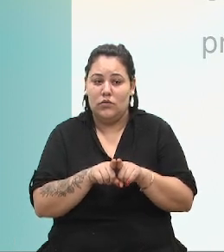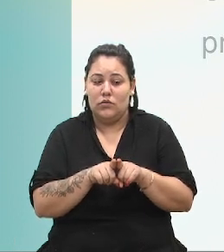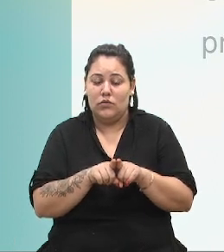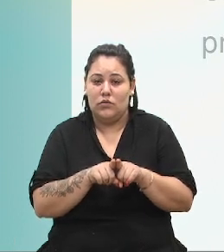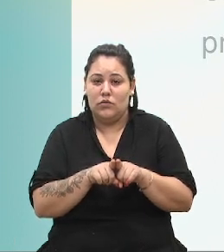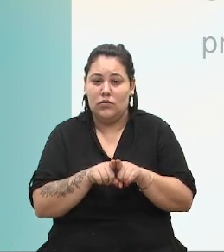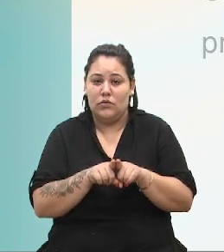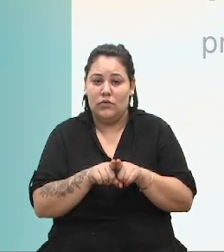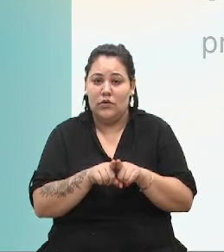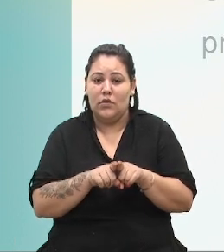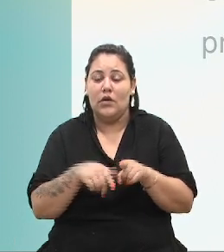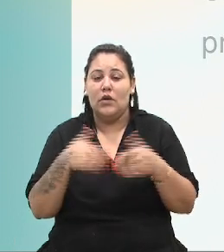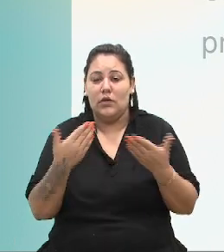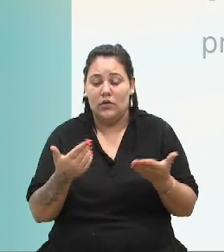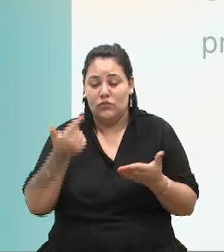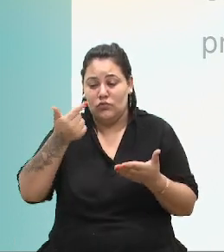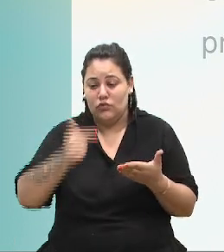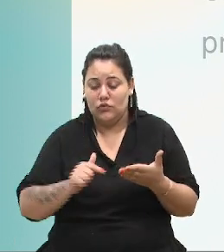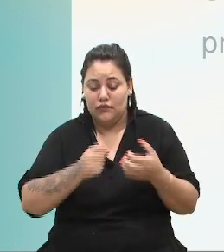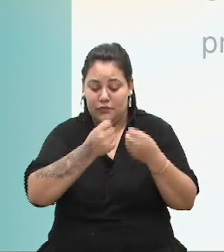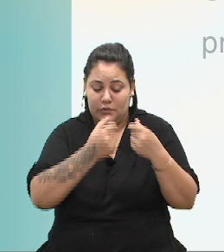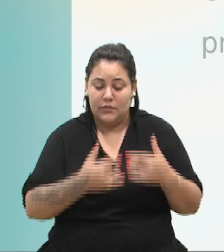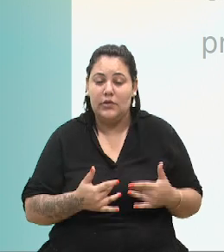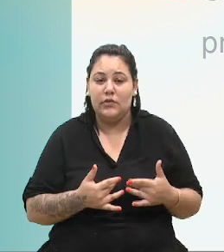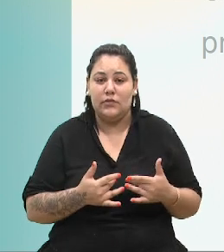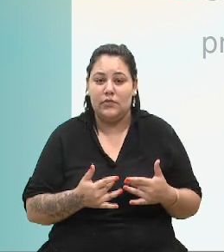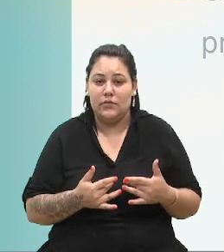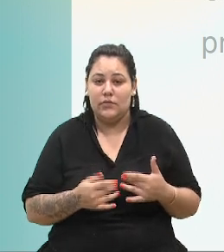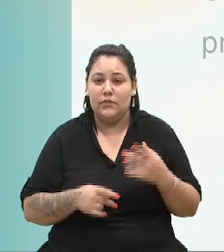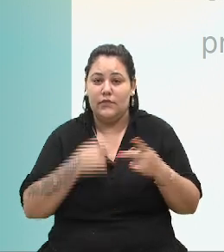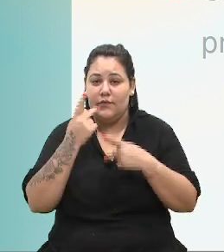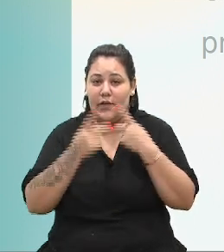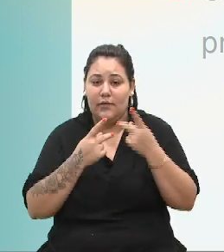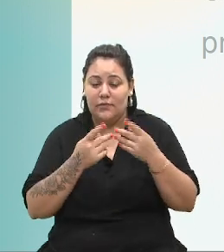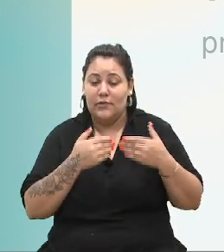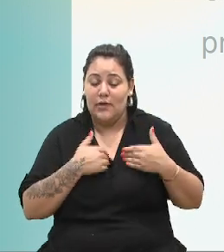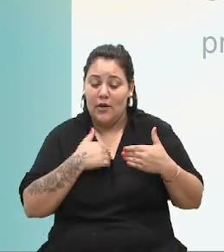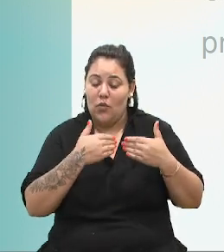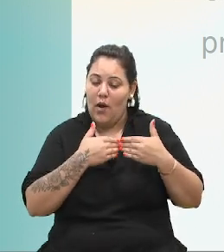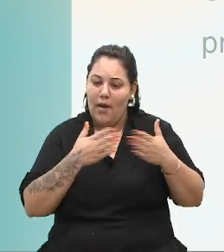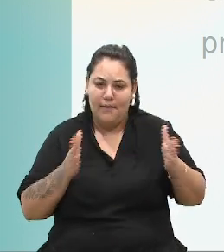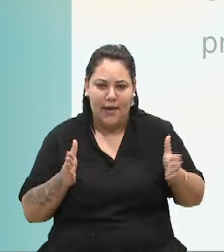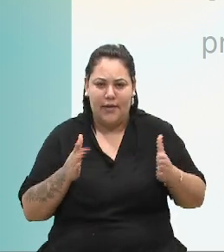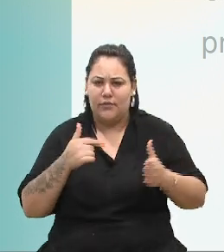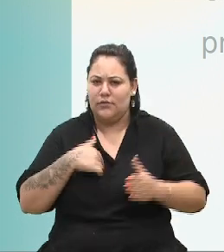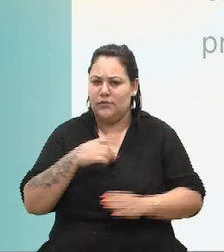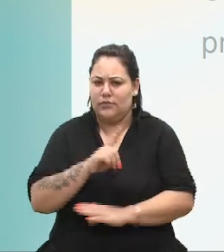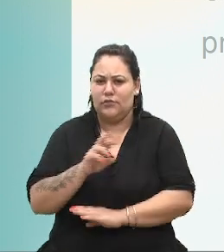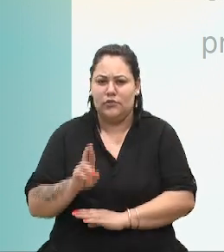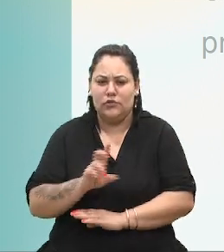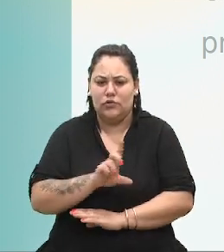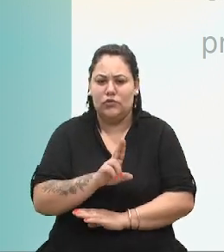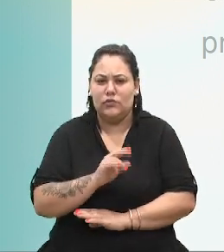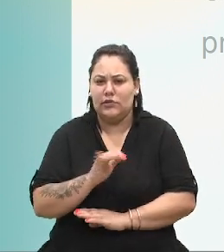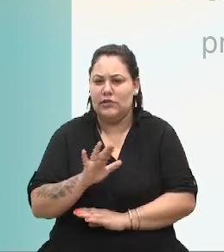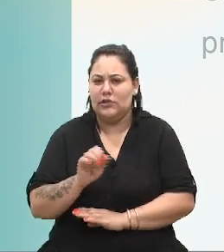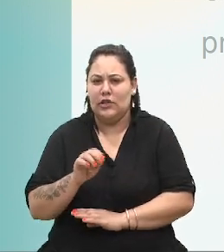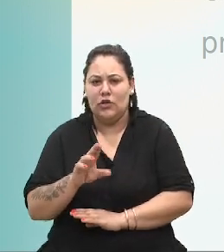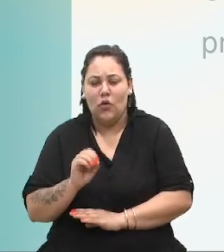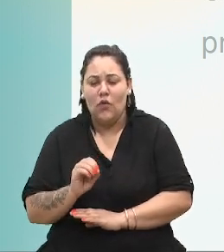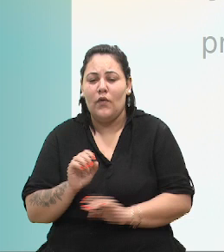Então, mais uma vez estabelecendo, nos colocamos à disposição aqui, eu, o doutor Luciano Santos, a doutora Fernanda, para